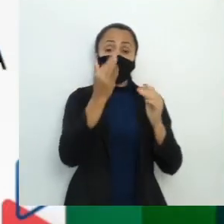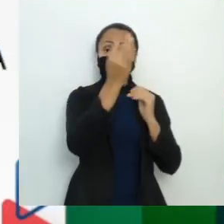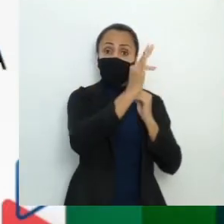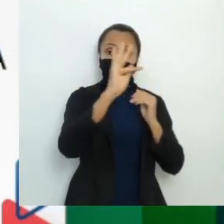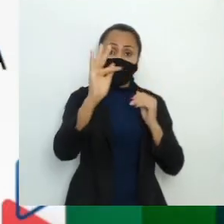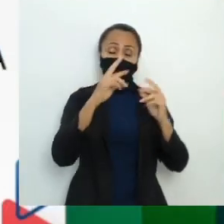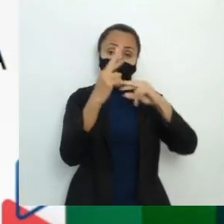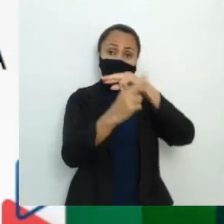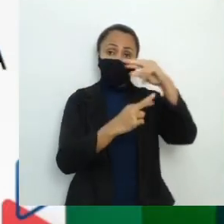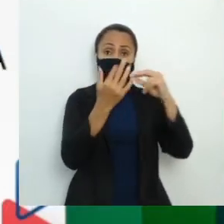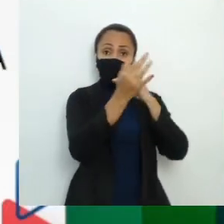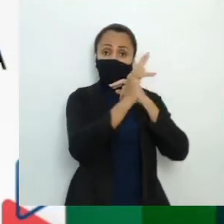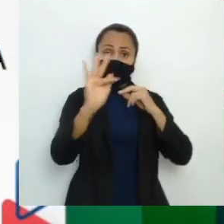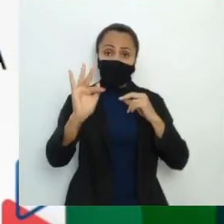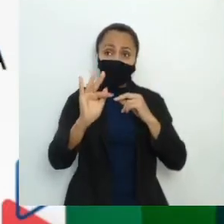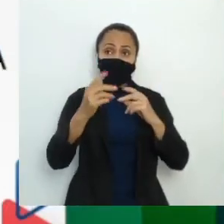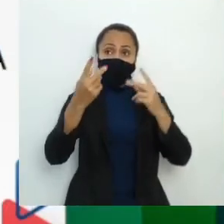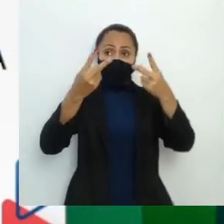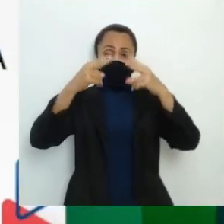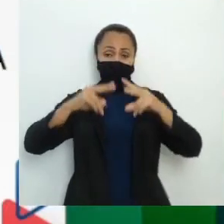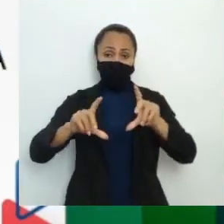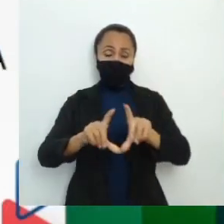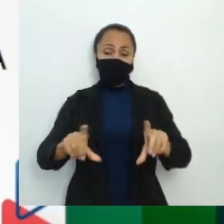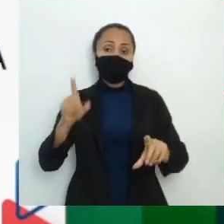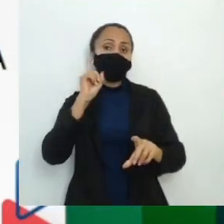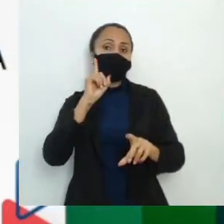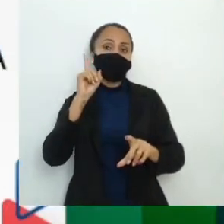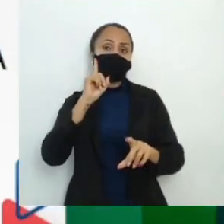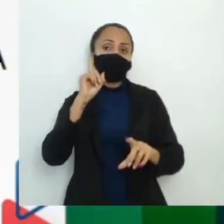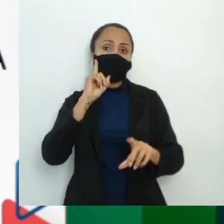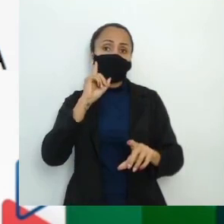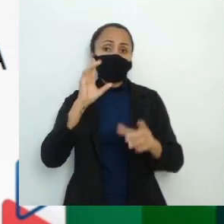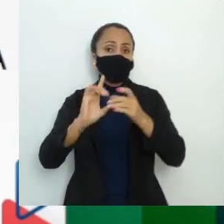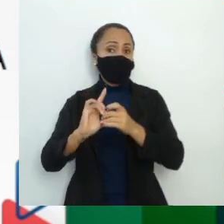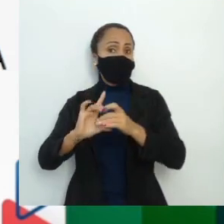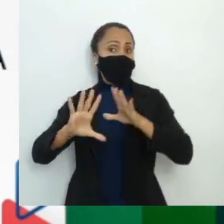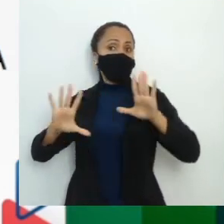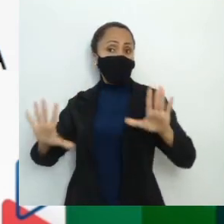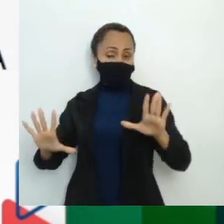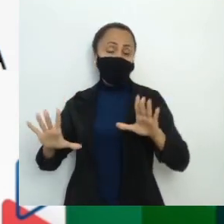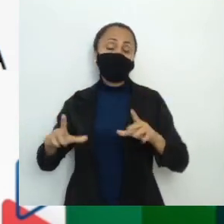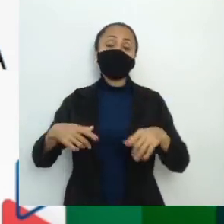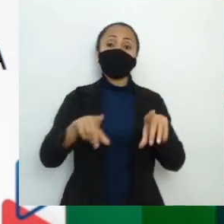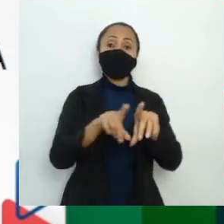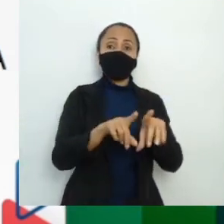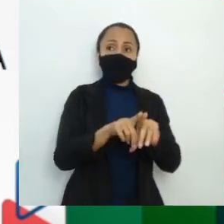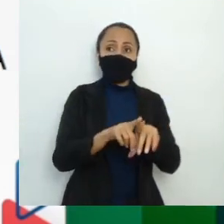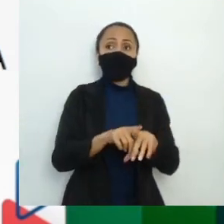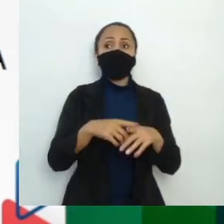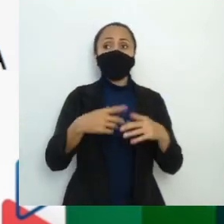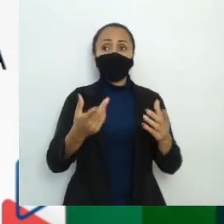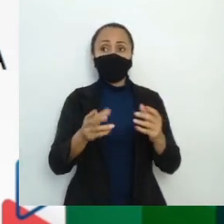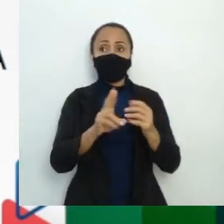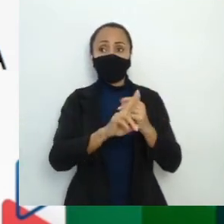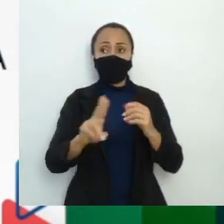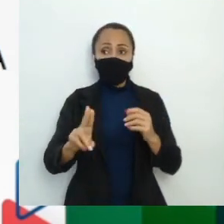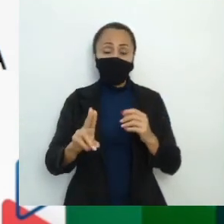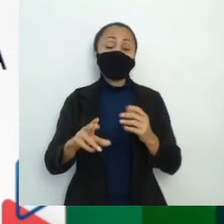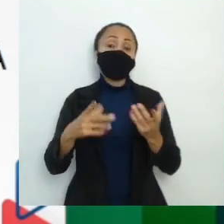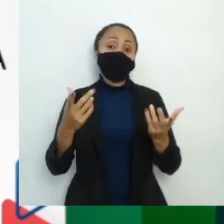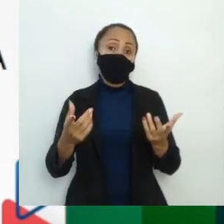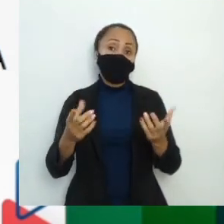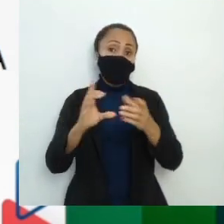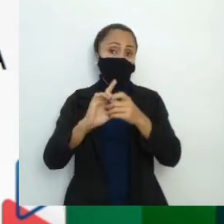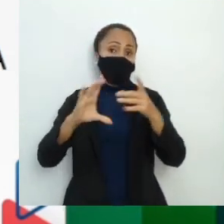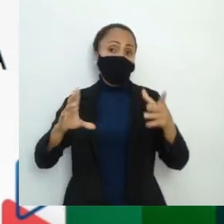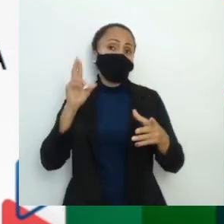Revolução Francesa e mais abaixo os Estados Unidos e a sua independência, a Revolução Americana, como também é chamada assim, ou independência dos Estados Unidos.